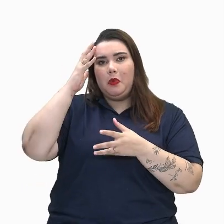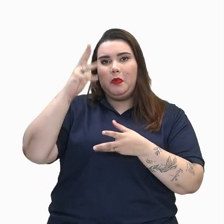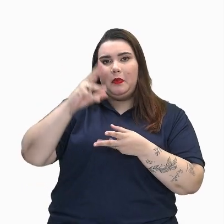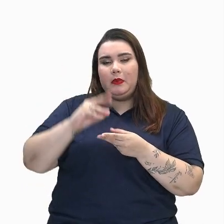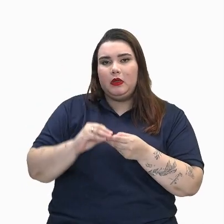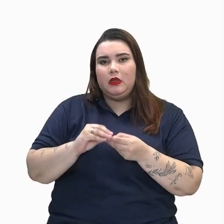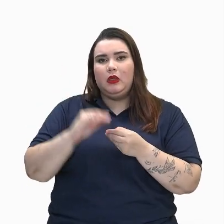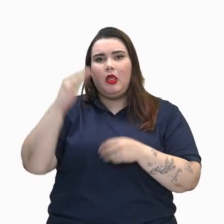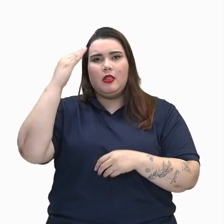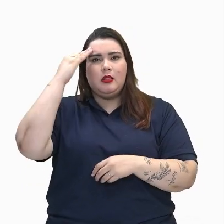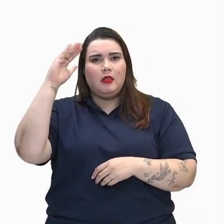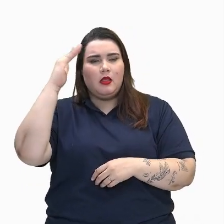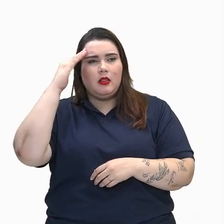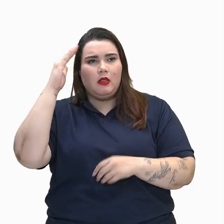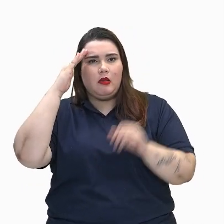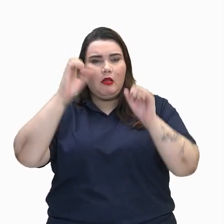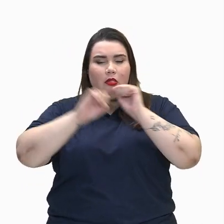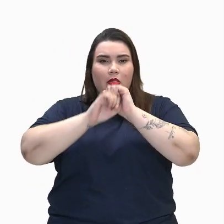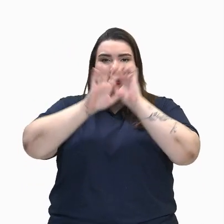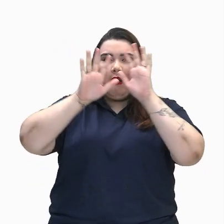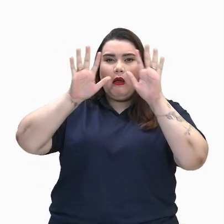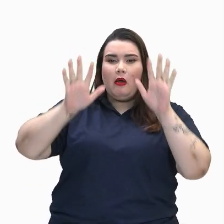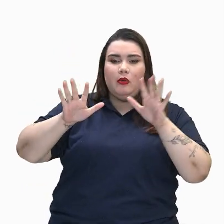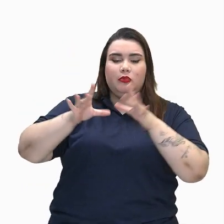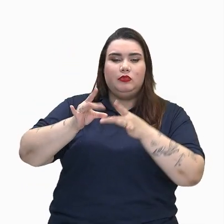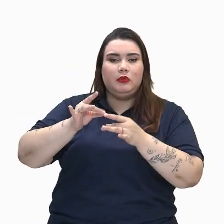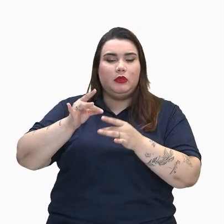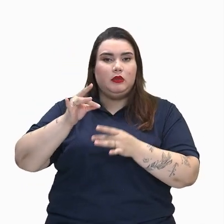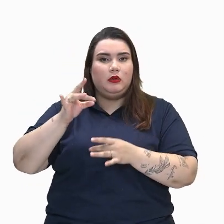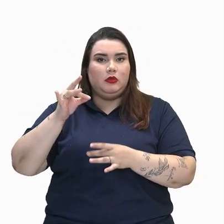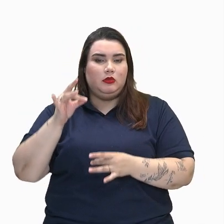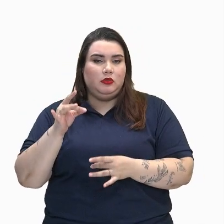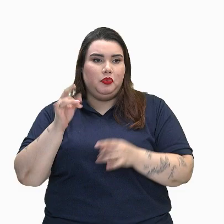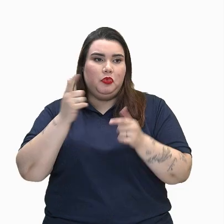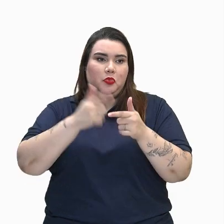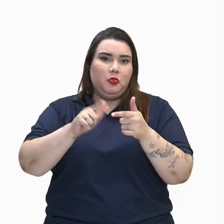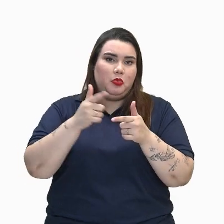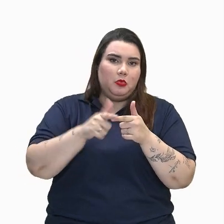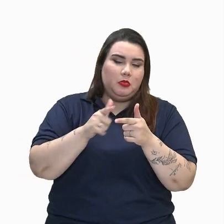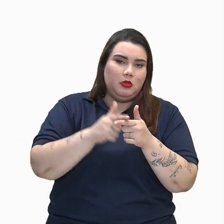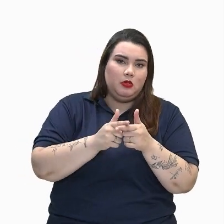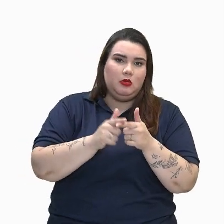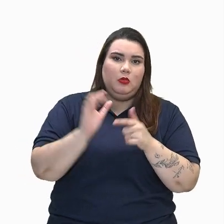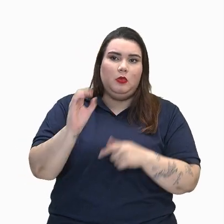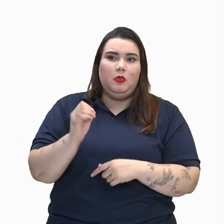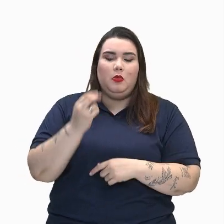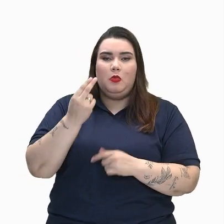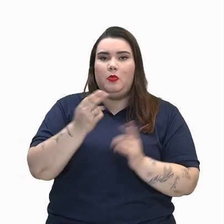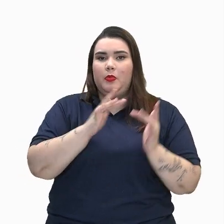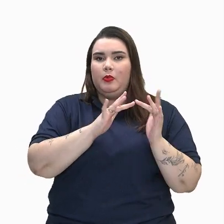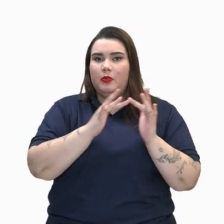compreender, entender mais profundamente um problema ou um